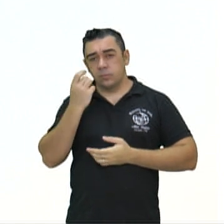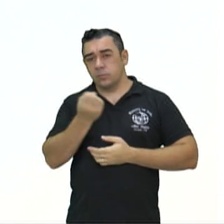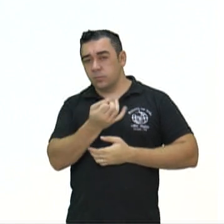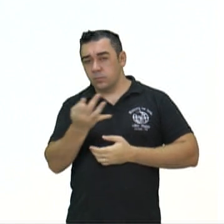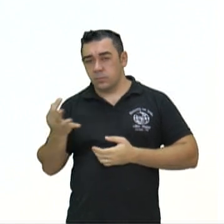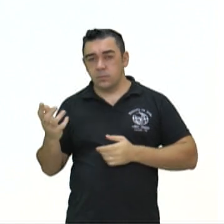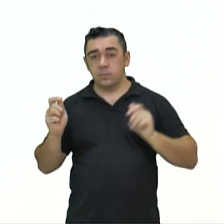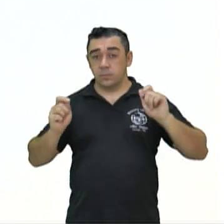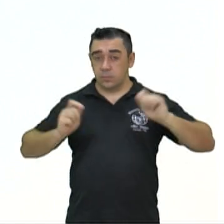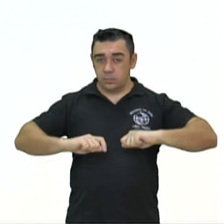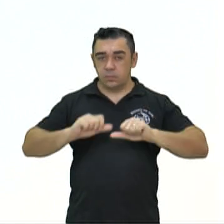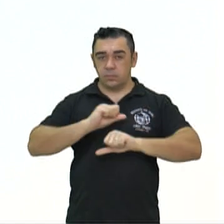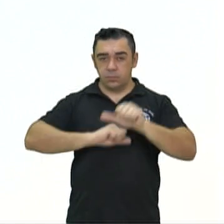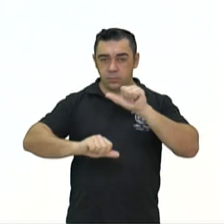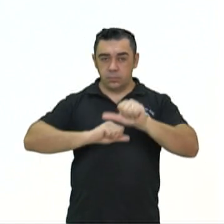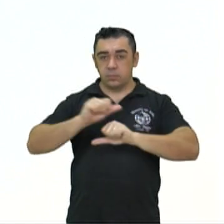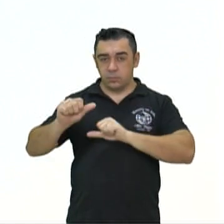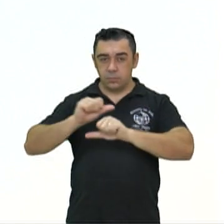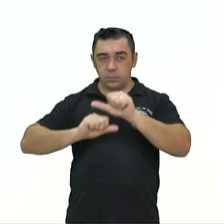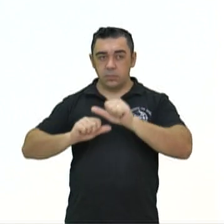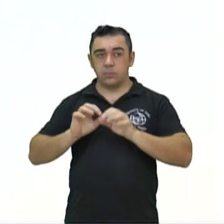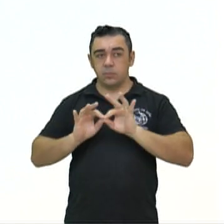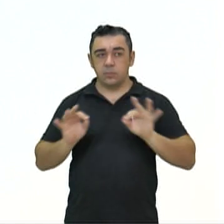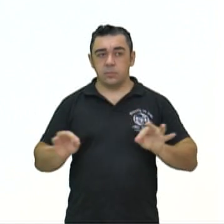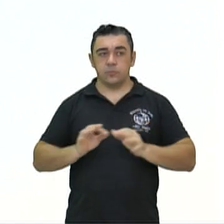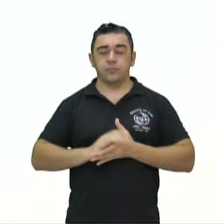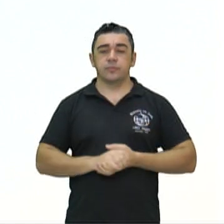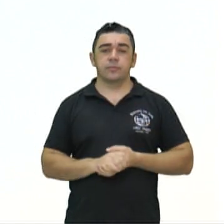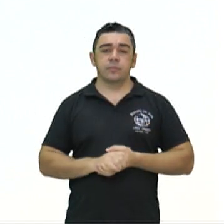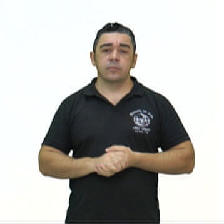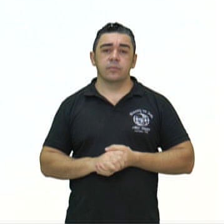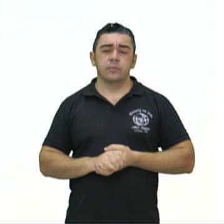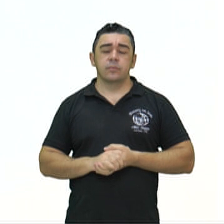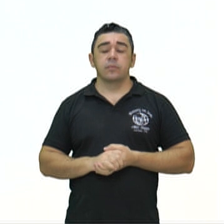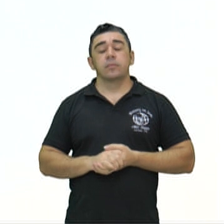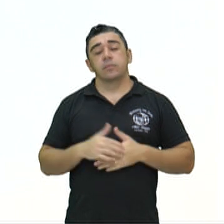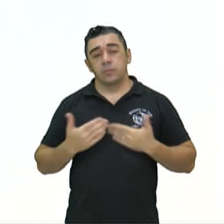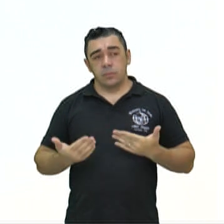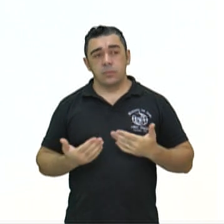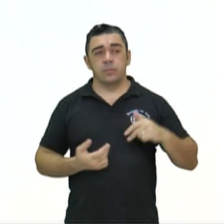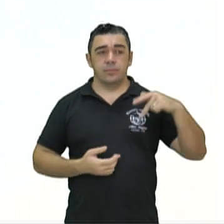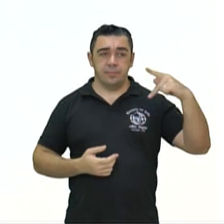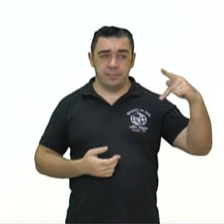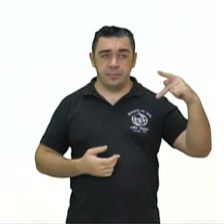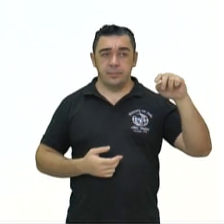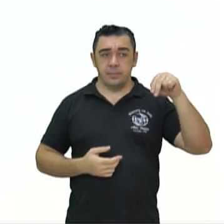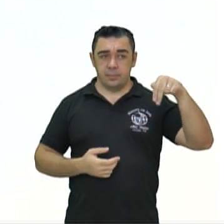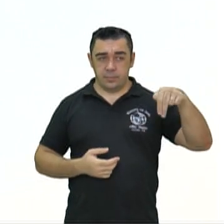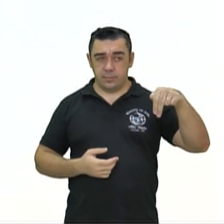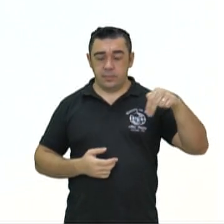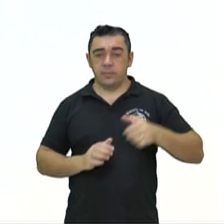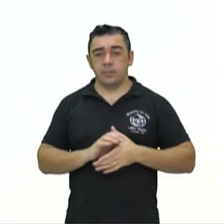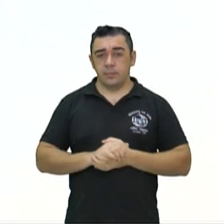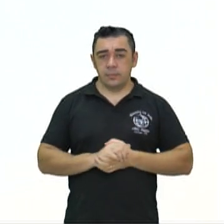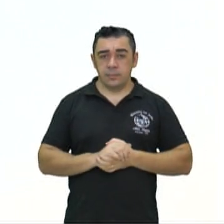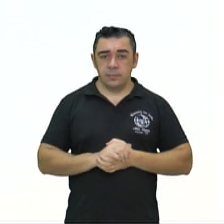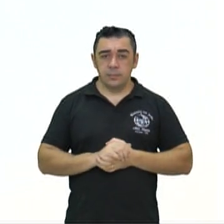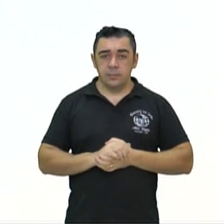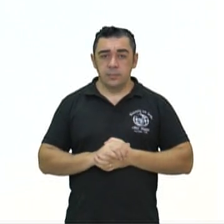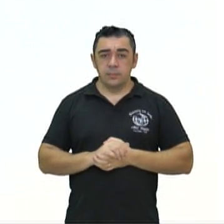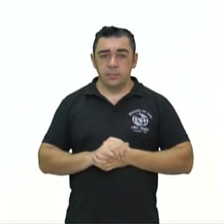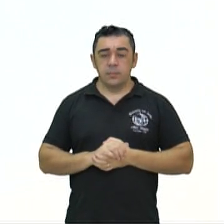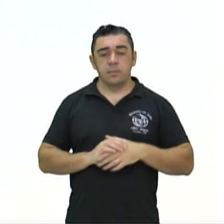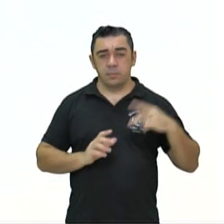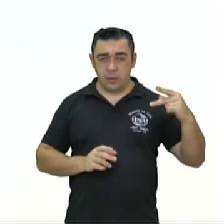anagramas dela com permutação simples. Quantos são? Então, a gente vai utilizar a nossa